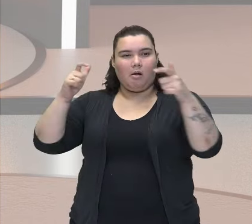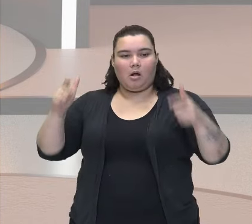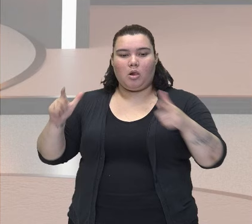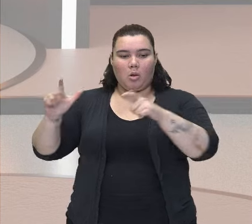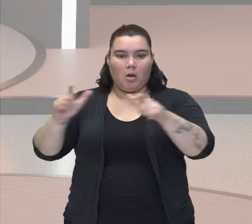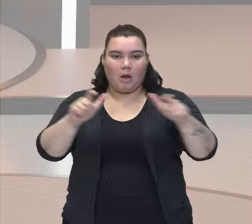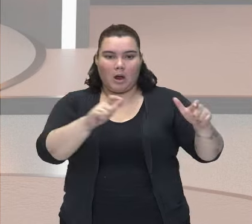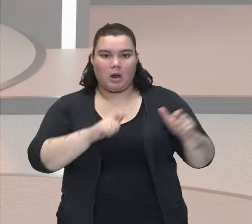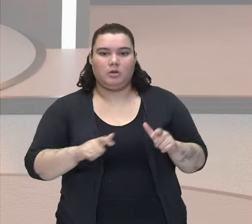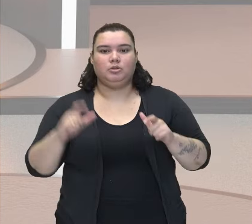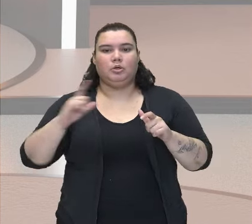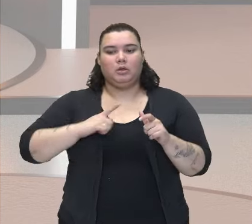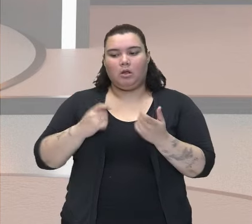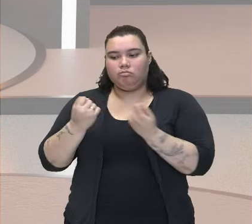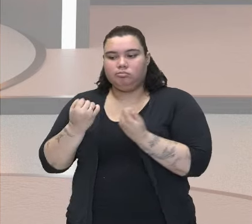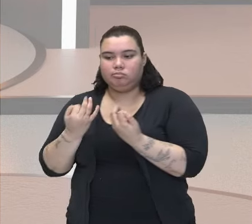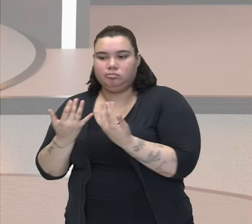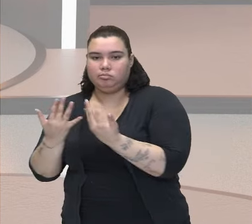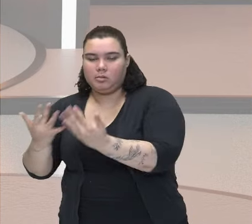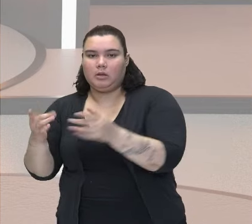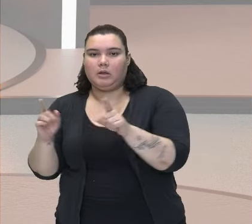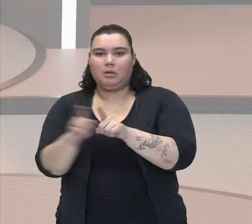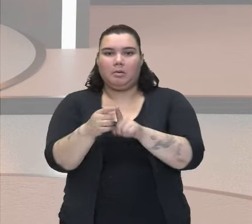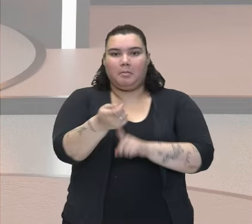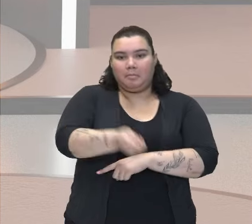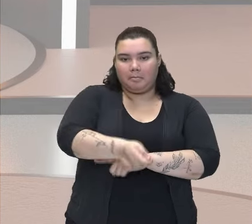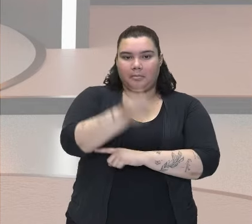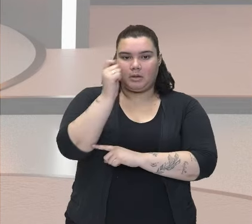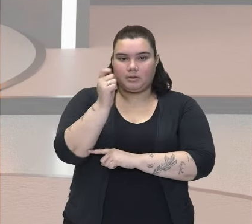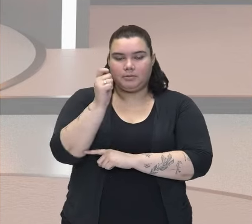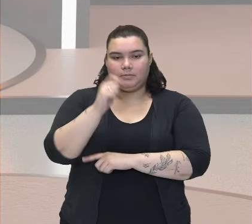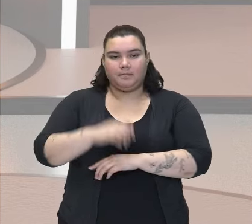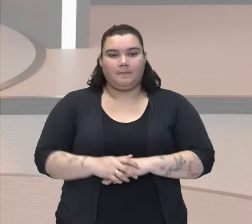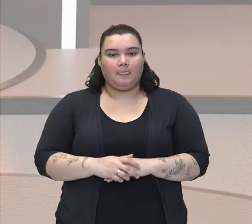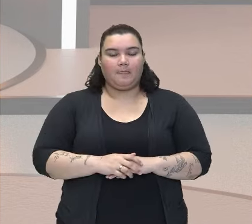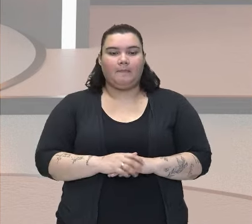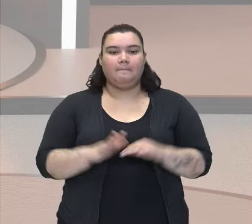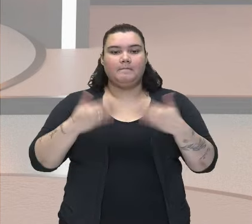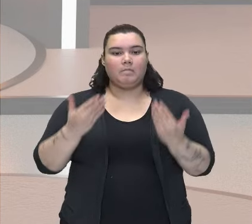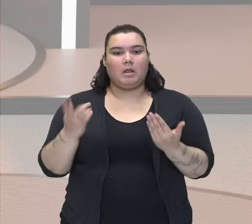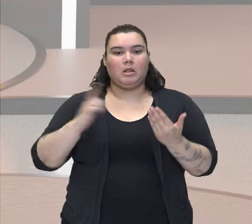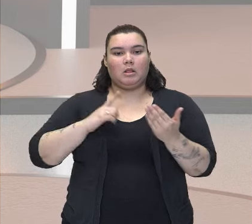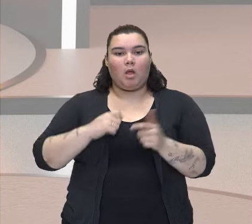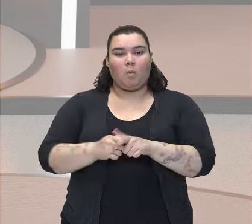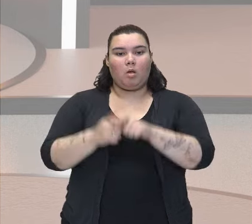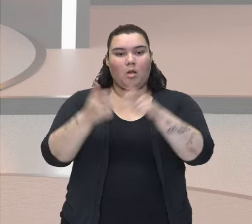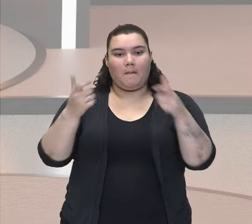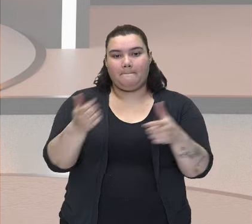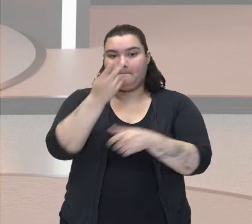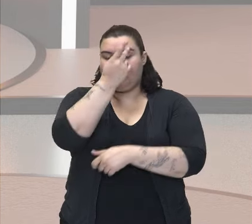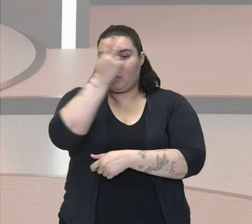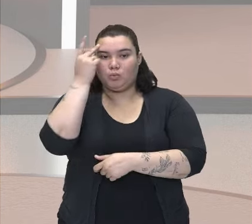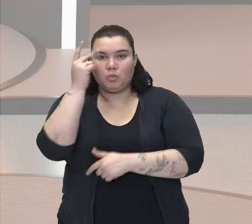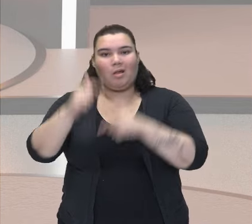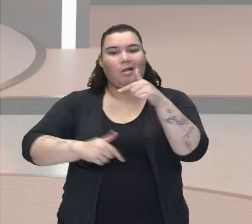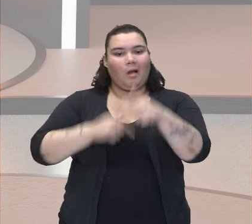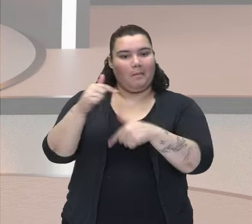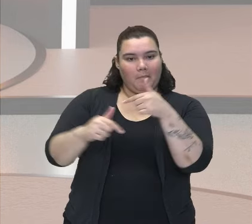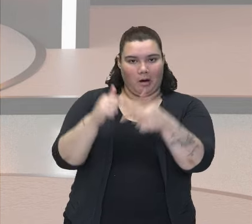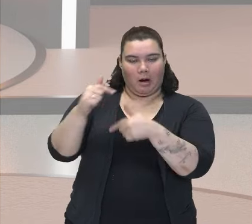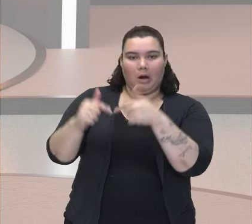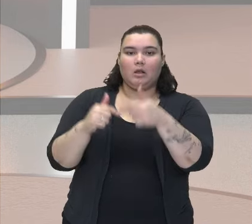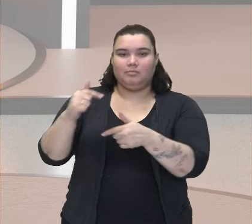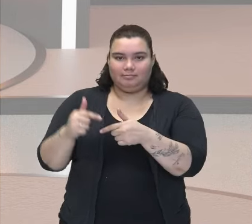acabam praticando a agricultura e a pecuária. Empregam, gente, ali grande quantidade de mão de obra, também a